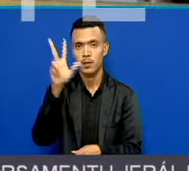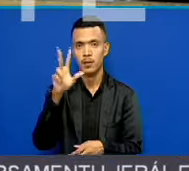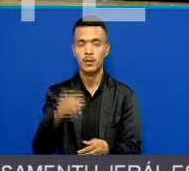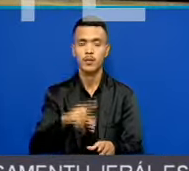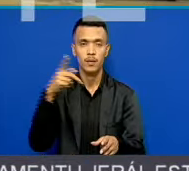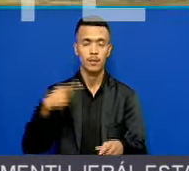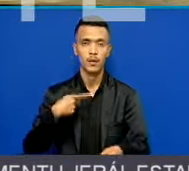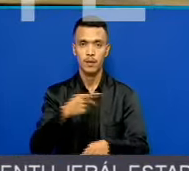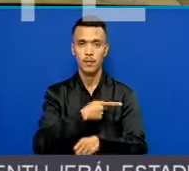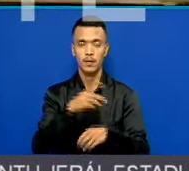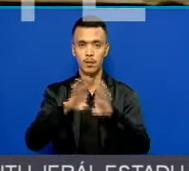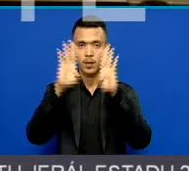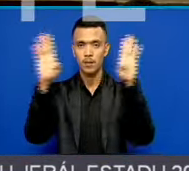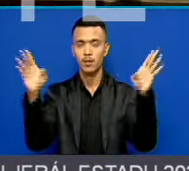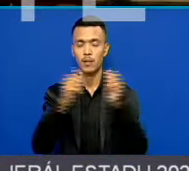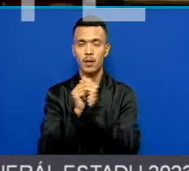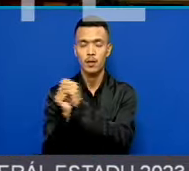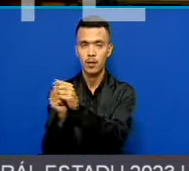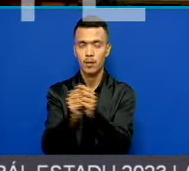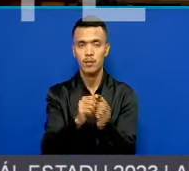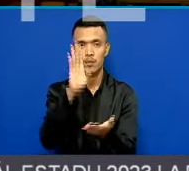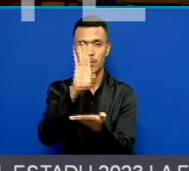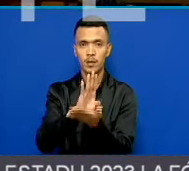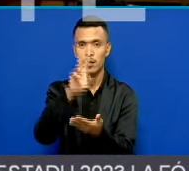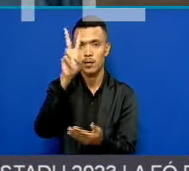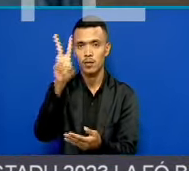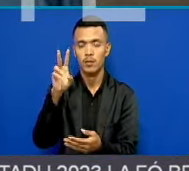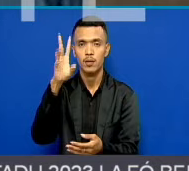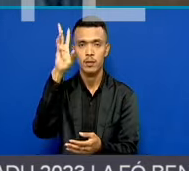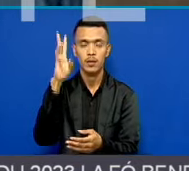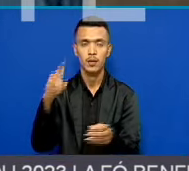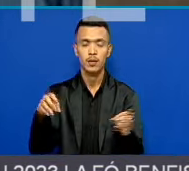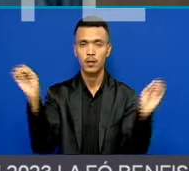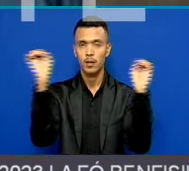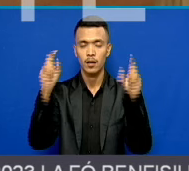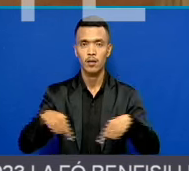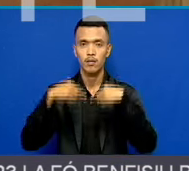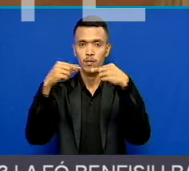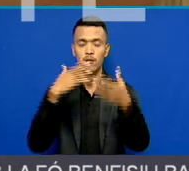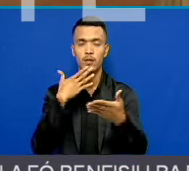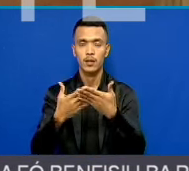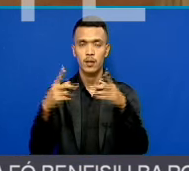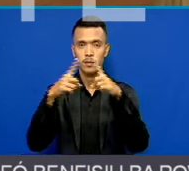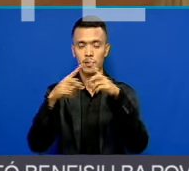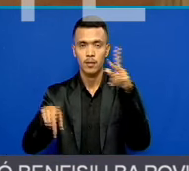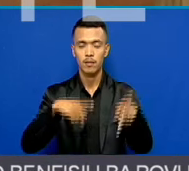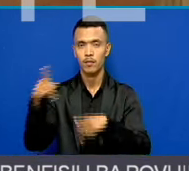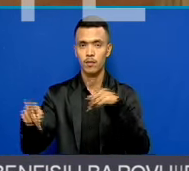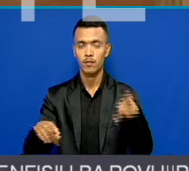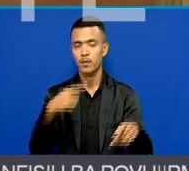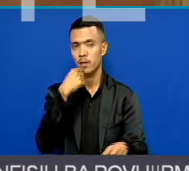Nebe parlamento aprova, hom montante dólar americano bilhão rua resignen la fo beneficiu ba povu. Celestino Guzmão